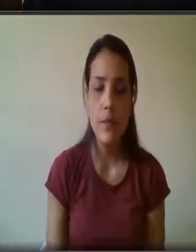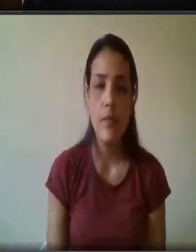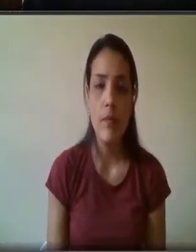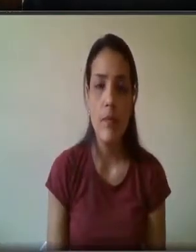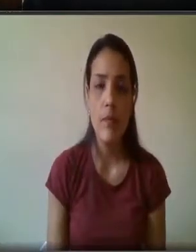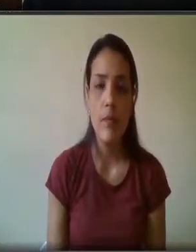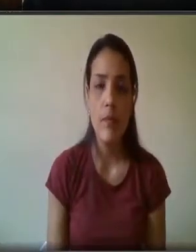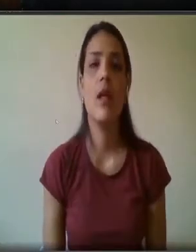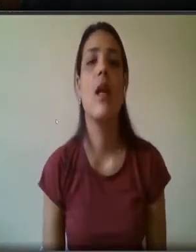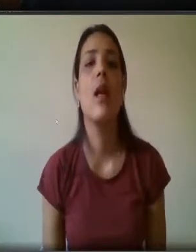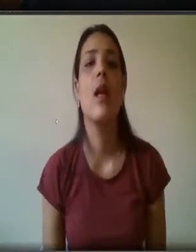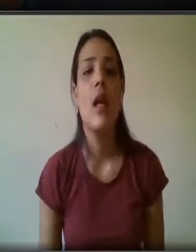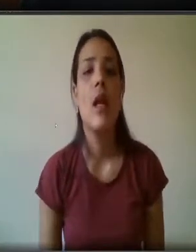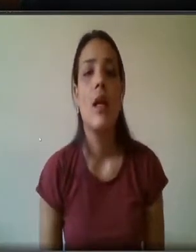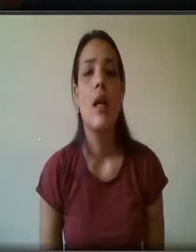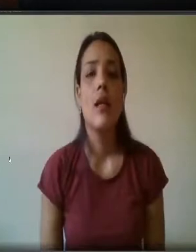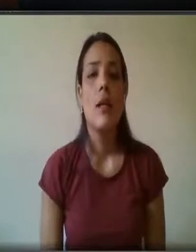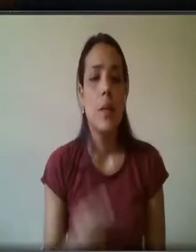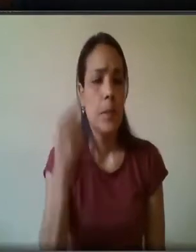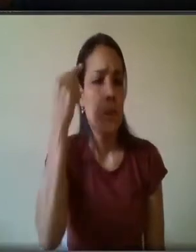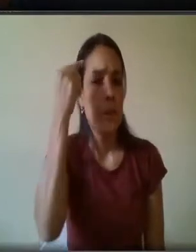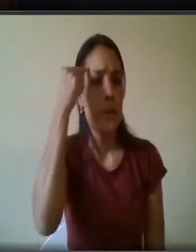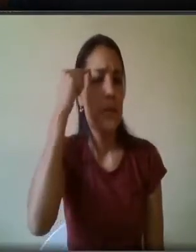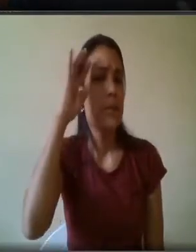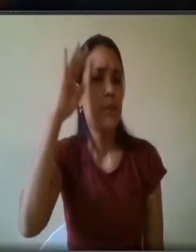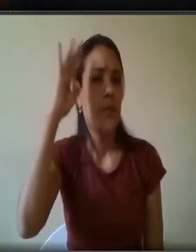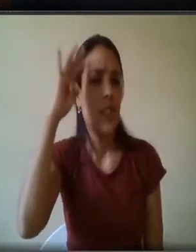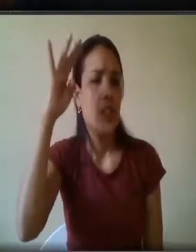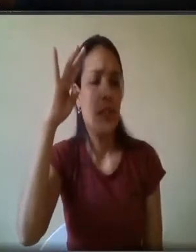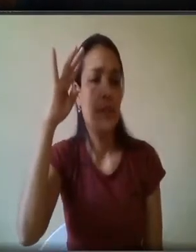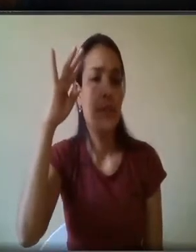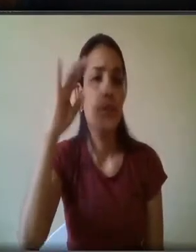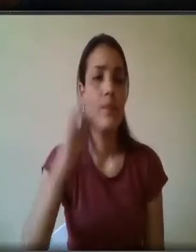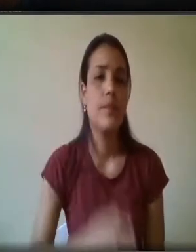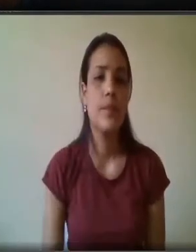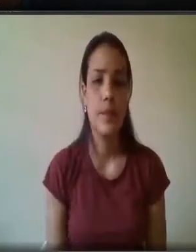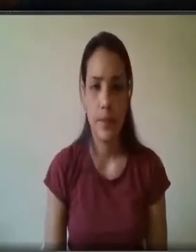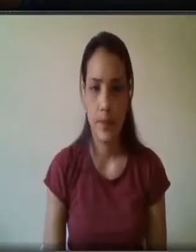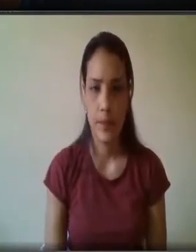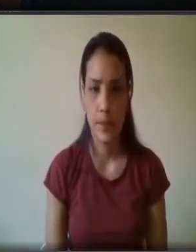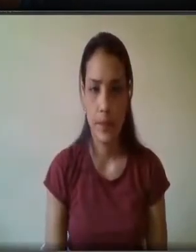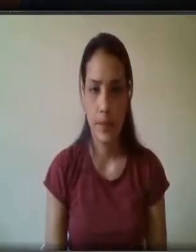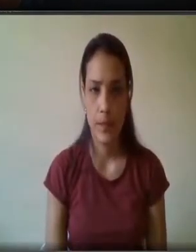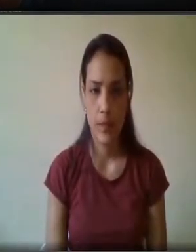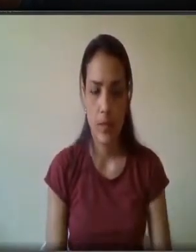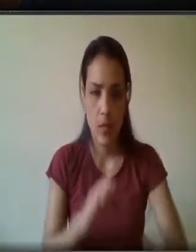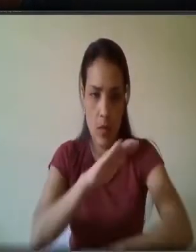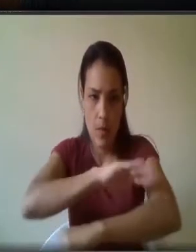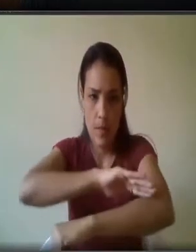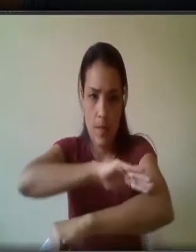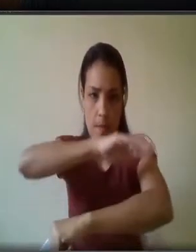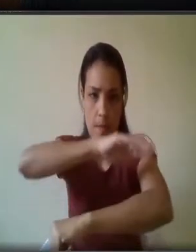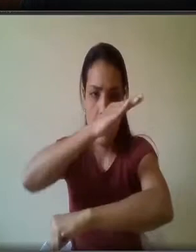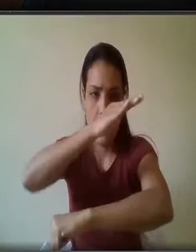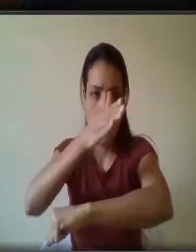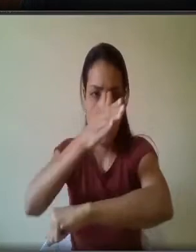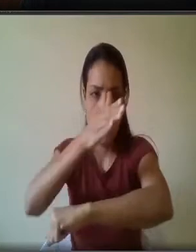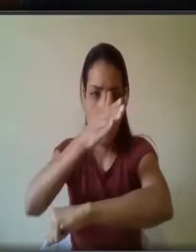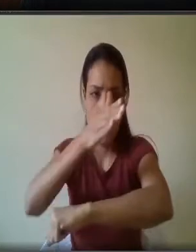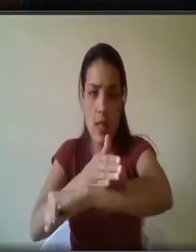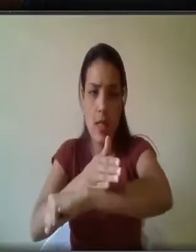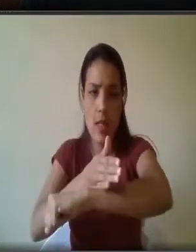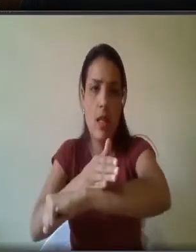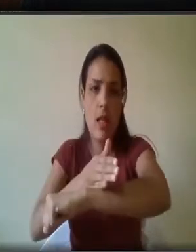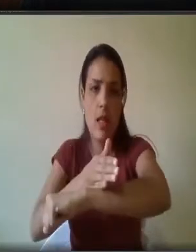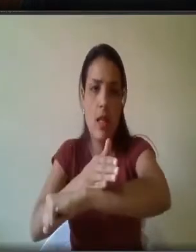aos escudos. Agora, imagina, pessoal, que isso aqui, ó, começou a ser desgastado. Essa pontinha aqui, ó, começou a